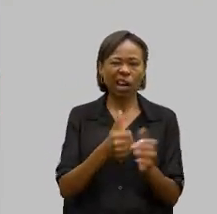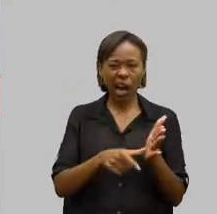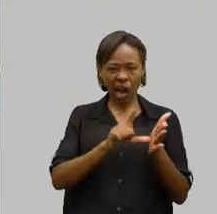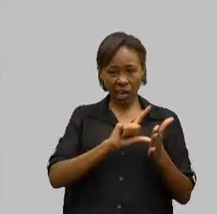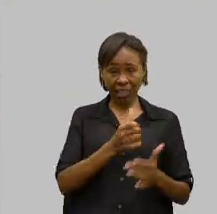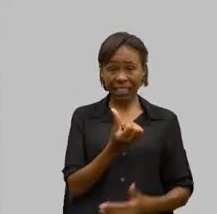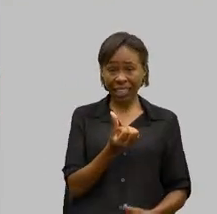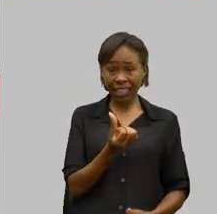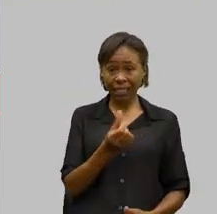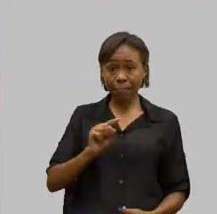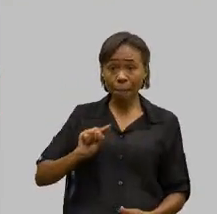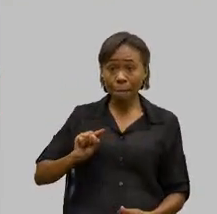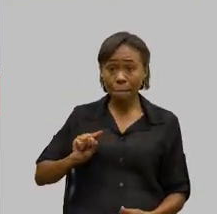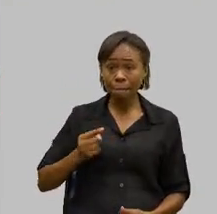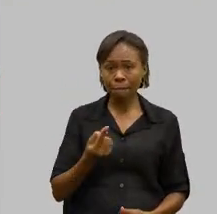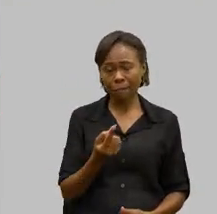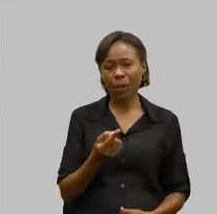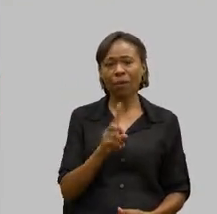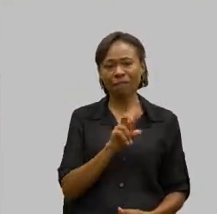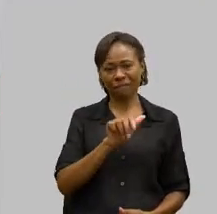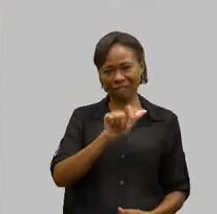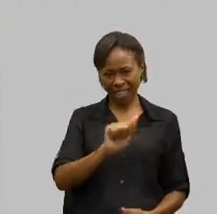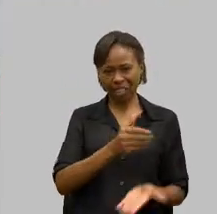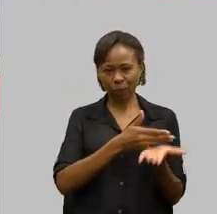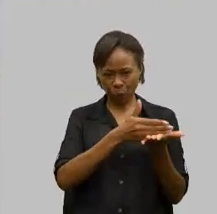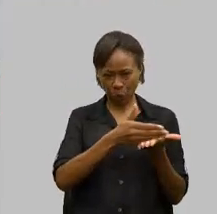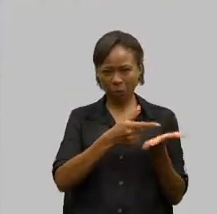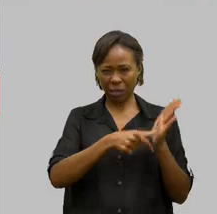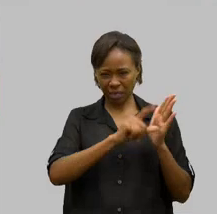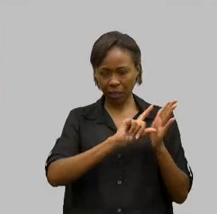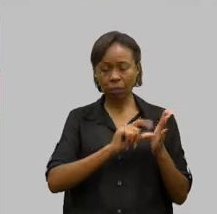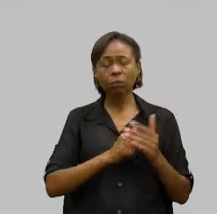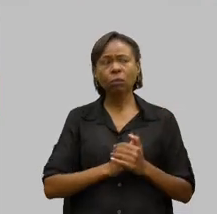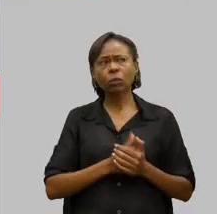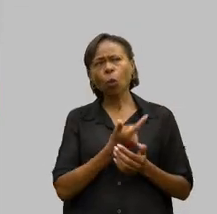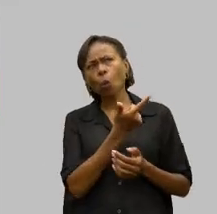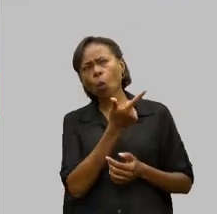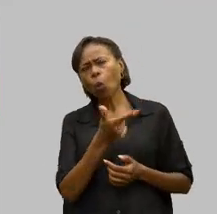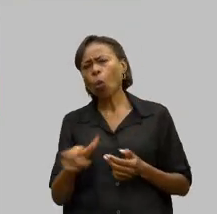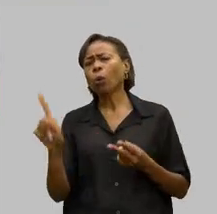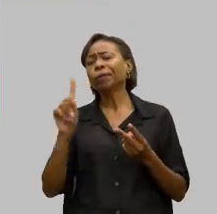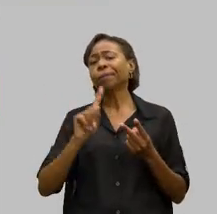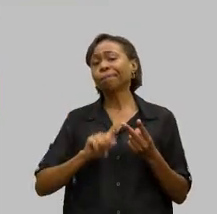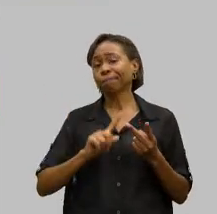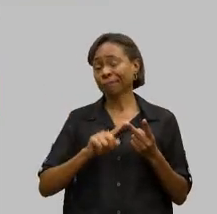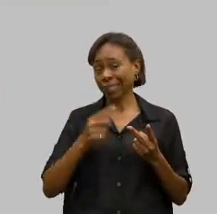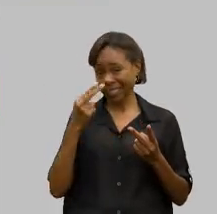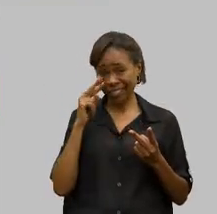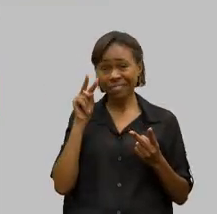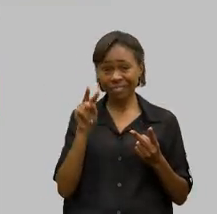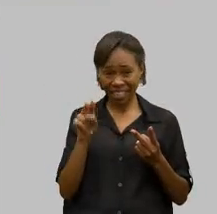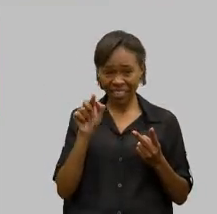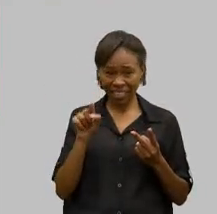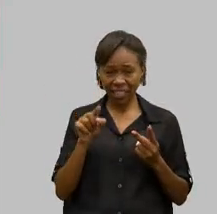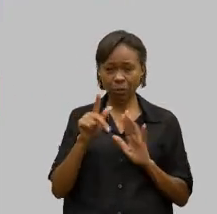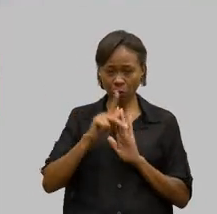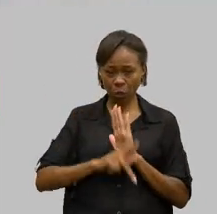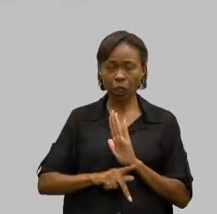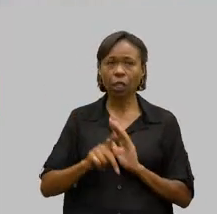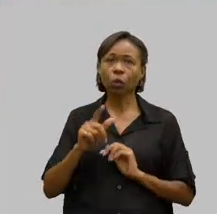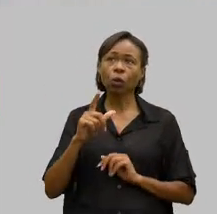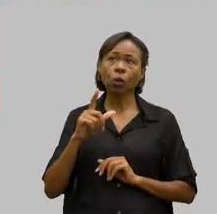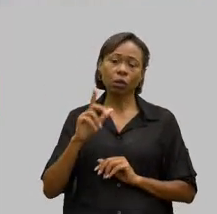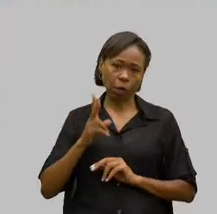vagas inicial. Mas tem um outro ponto, deputado, que nós temos identificado no trilhas e vamos trabalhar e continuaremos